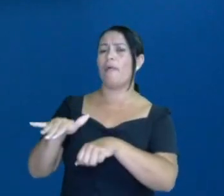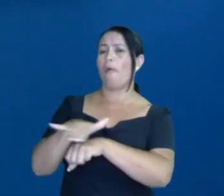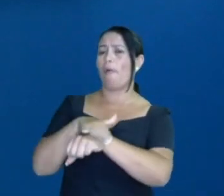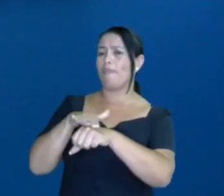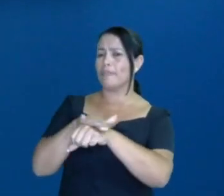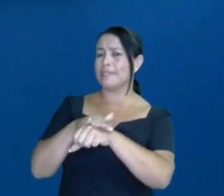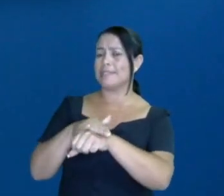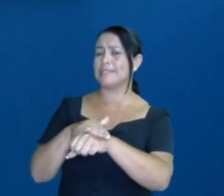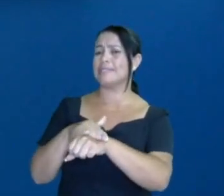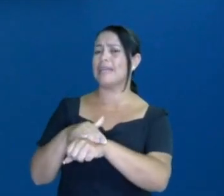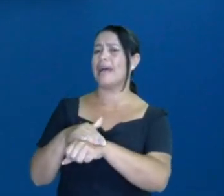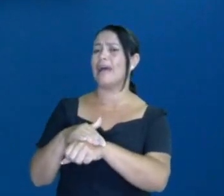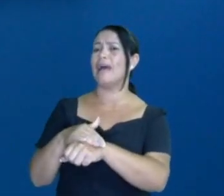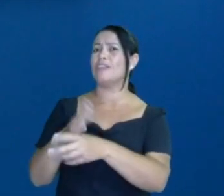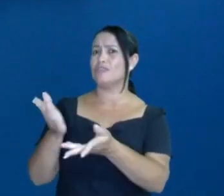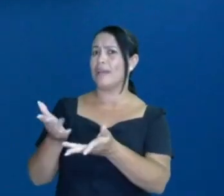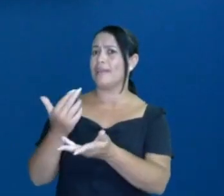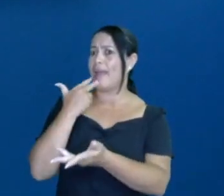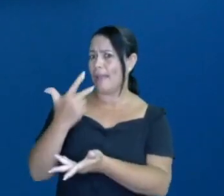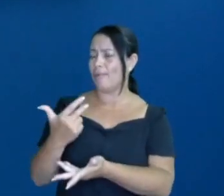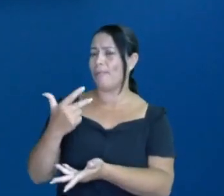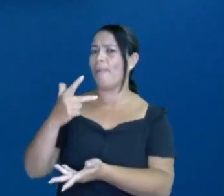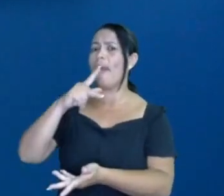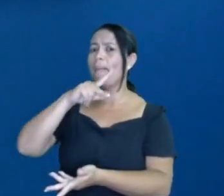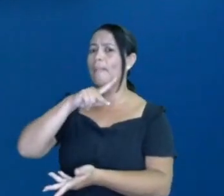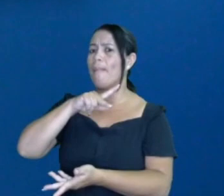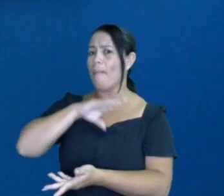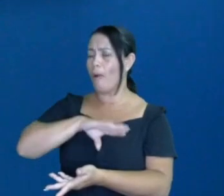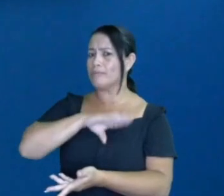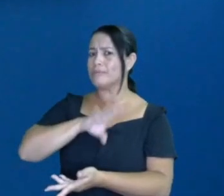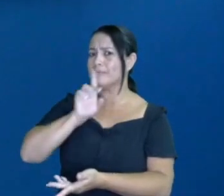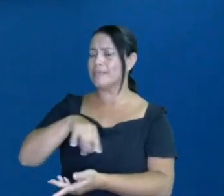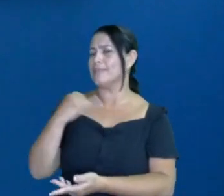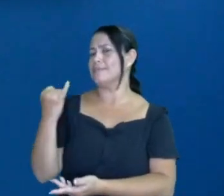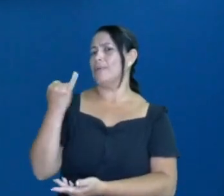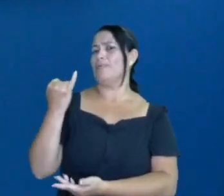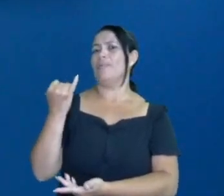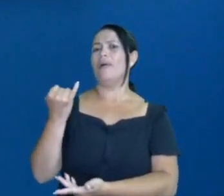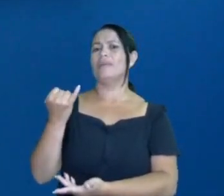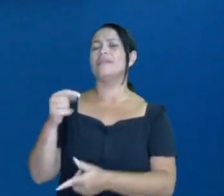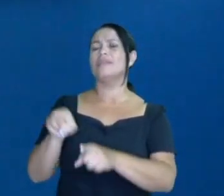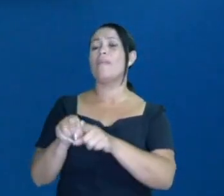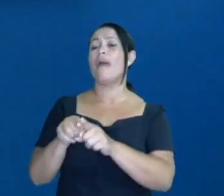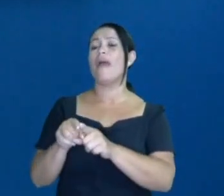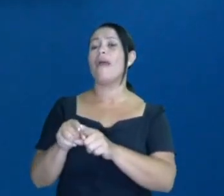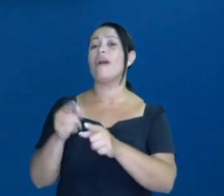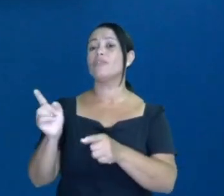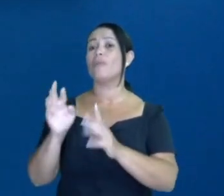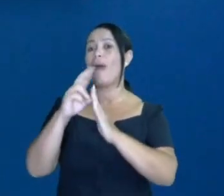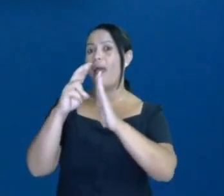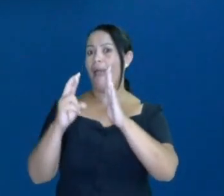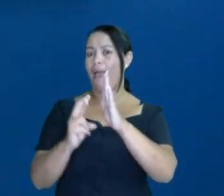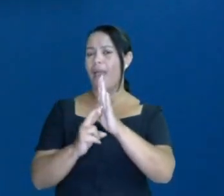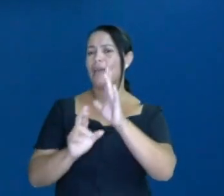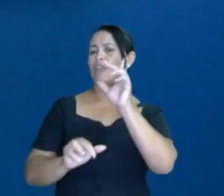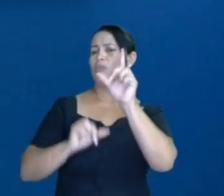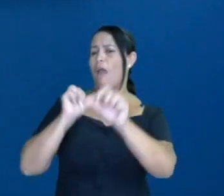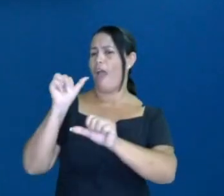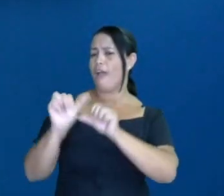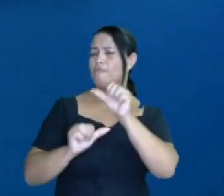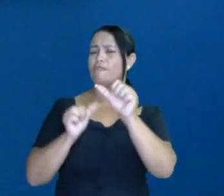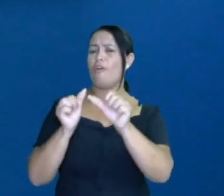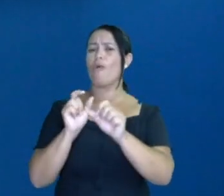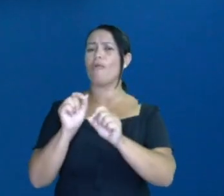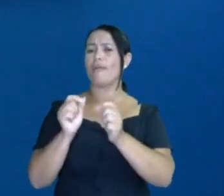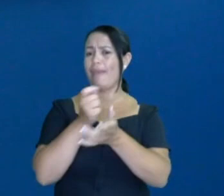a língua portuguesa, que é tão rica, né? É uma regra, é uma reforma ortográfica e uma alteração